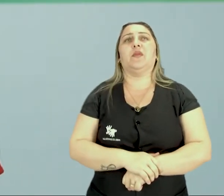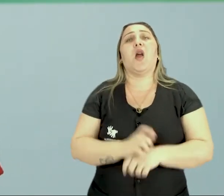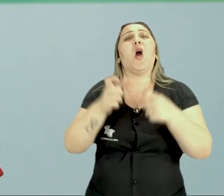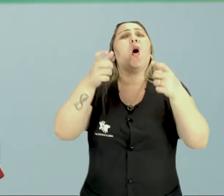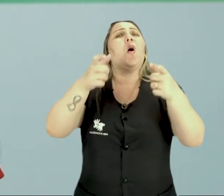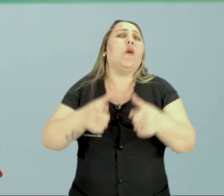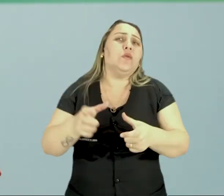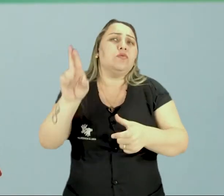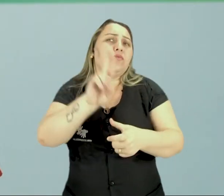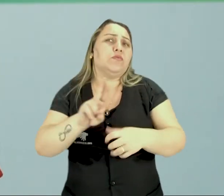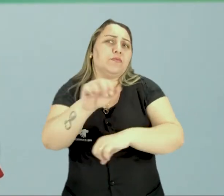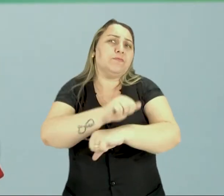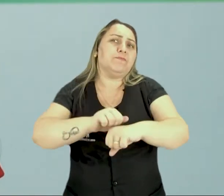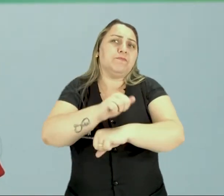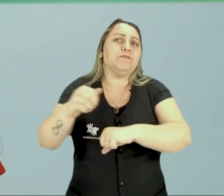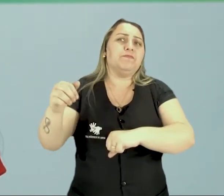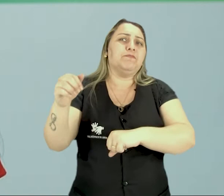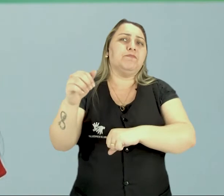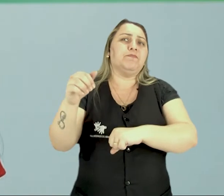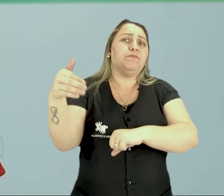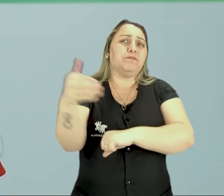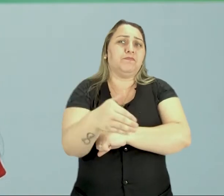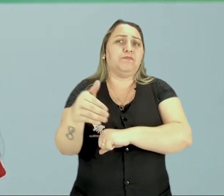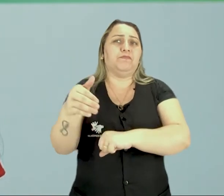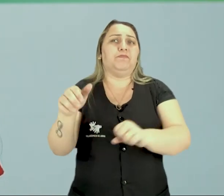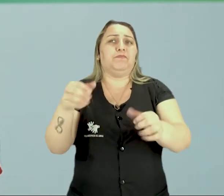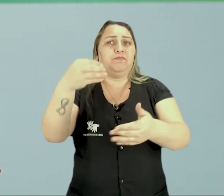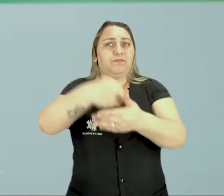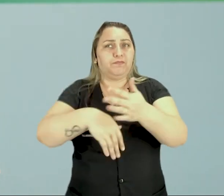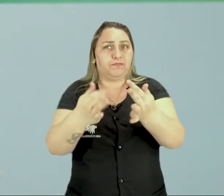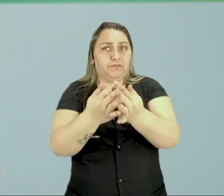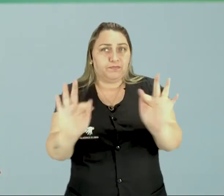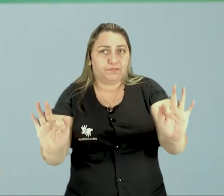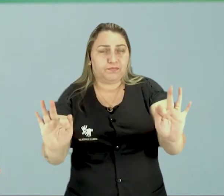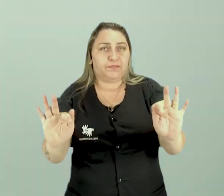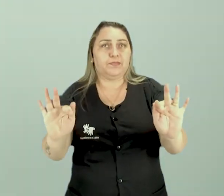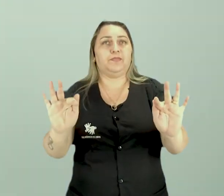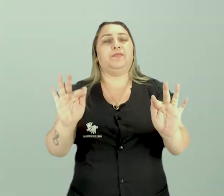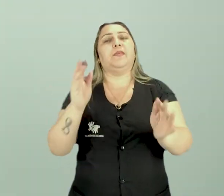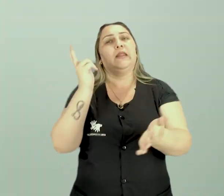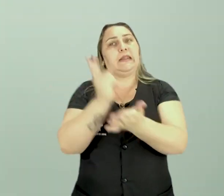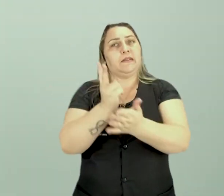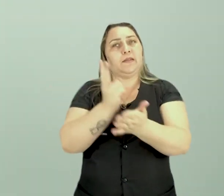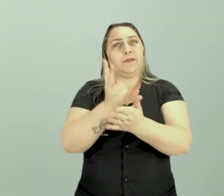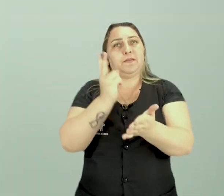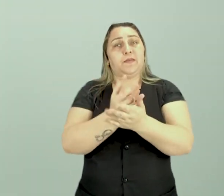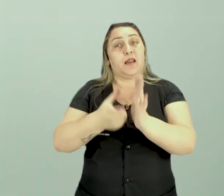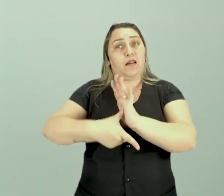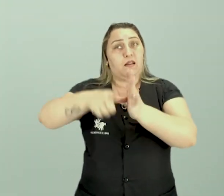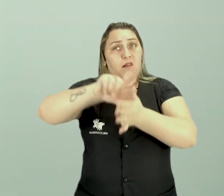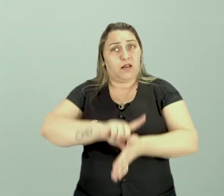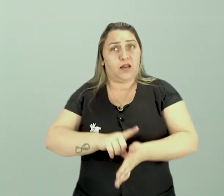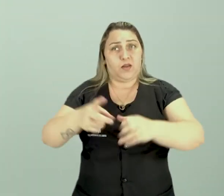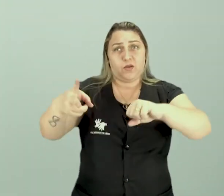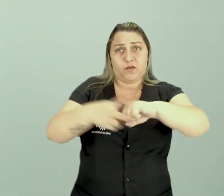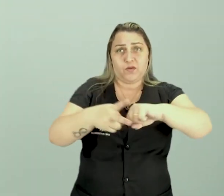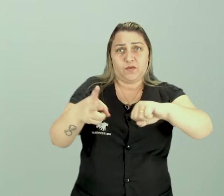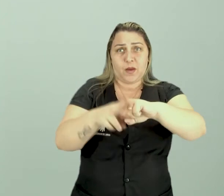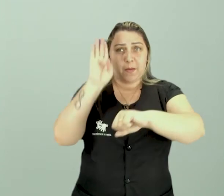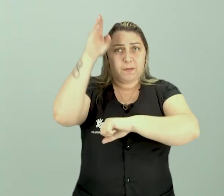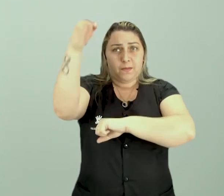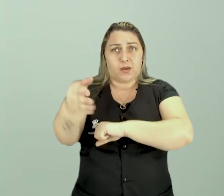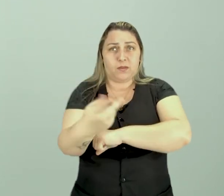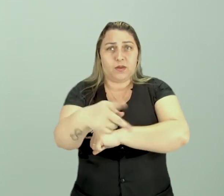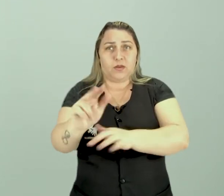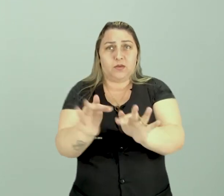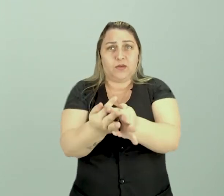usar esses advérbios de frequência na frase? Bom, pessoal, então esses advérbios de frequência vai vir sempre antes do verbo principal da